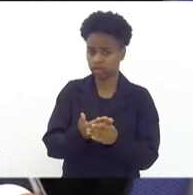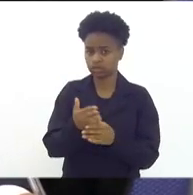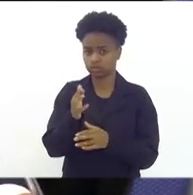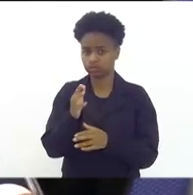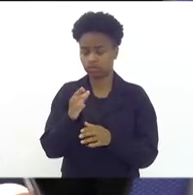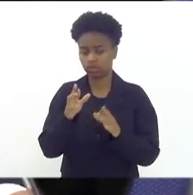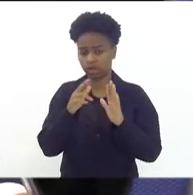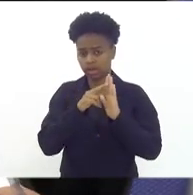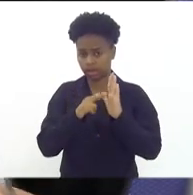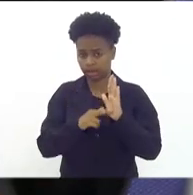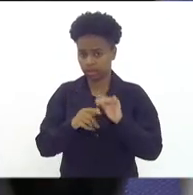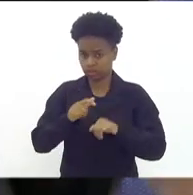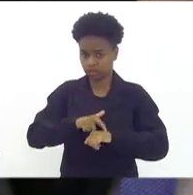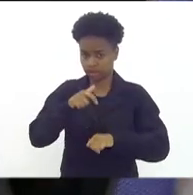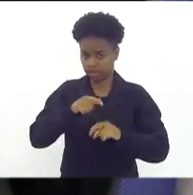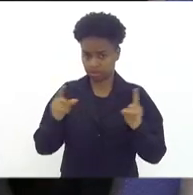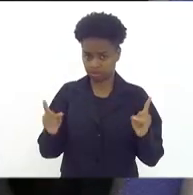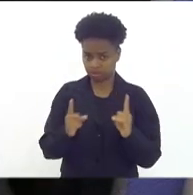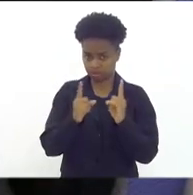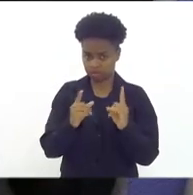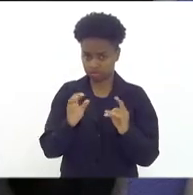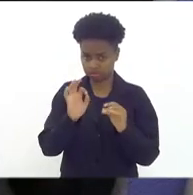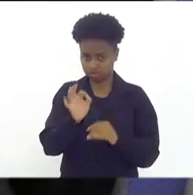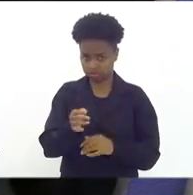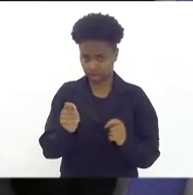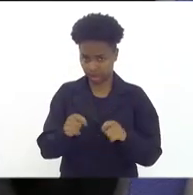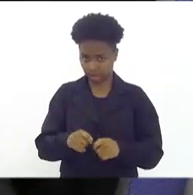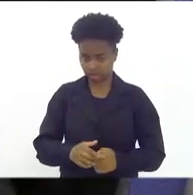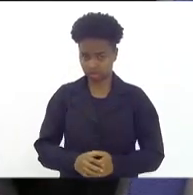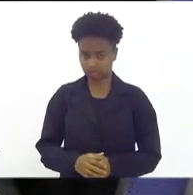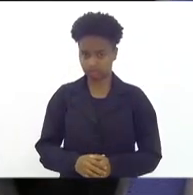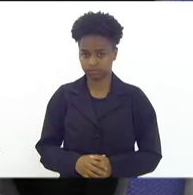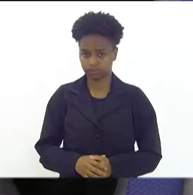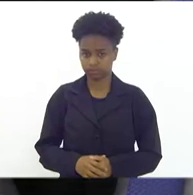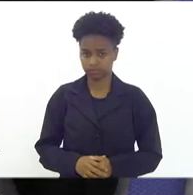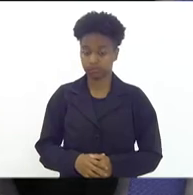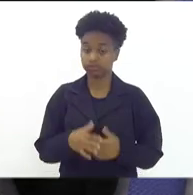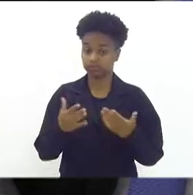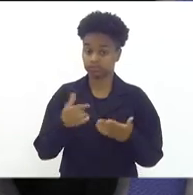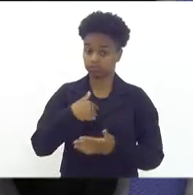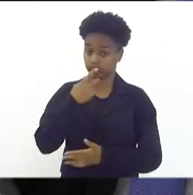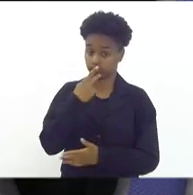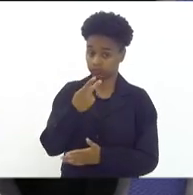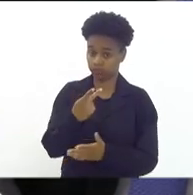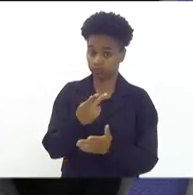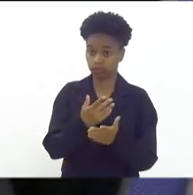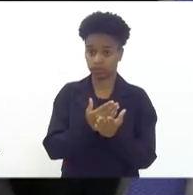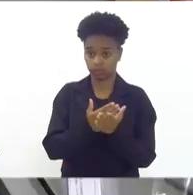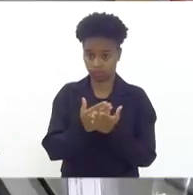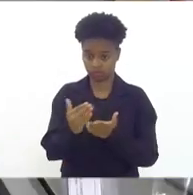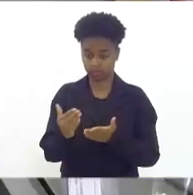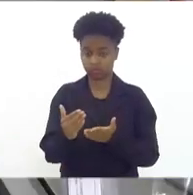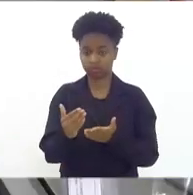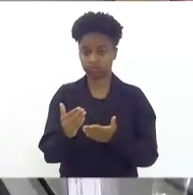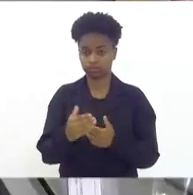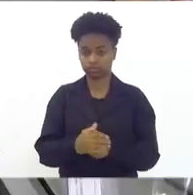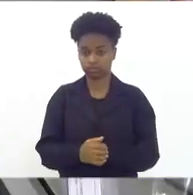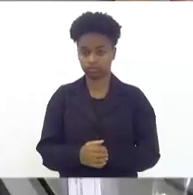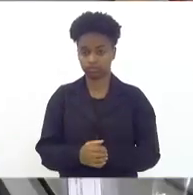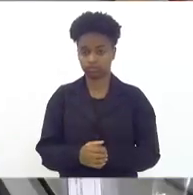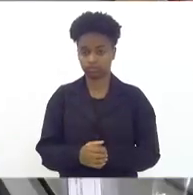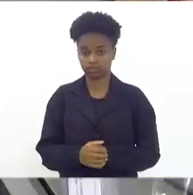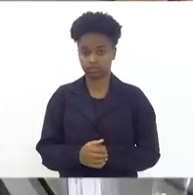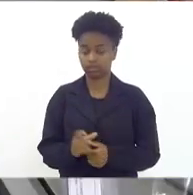em tempo célere excelência Como eu disse no início a gente a gente pegou